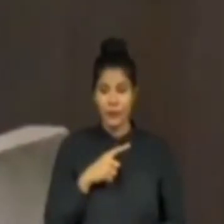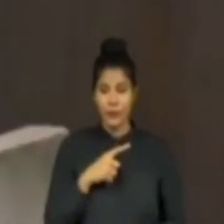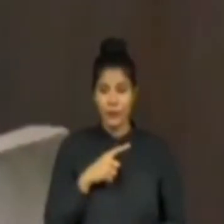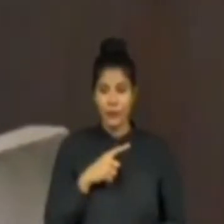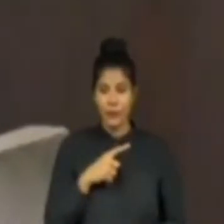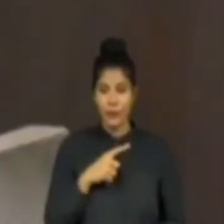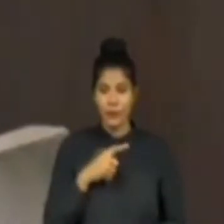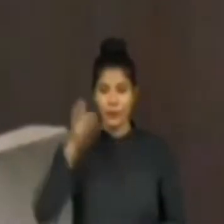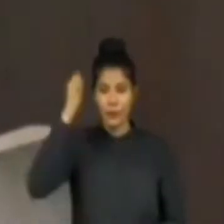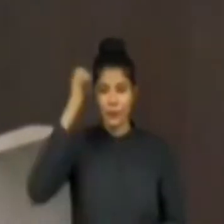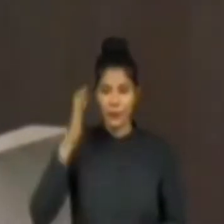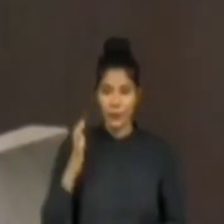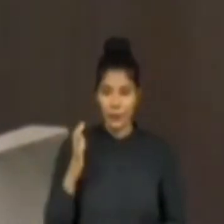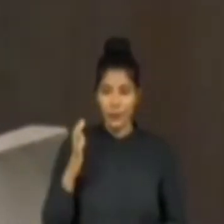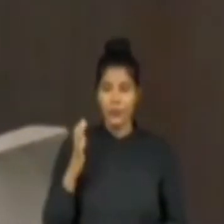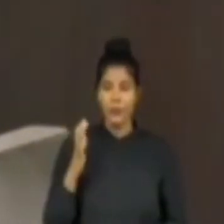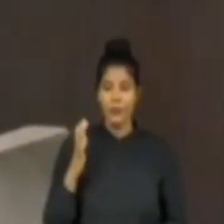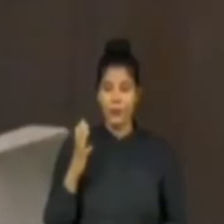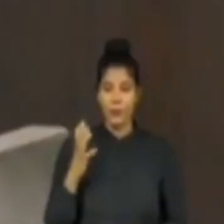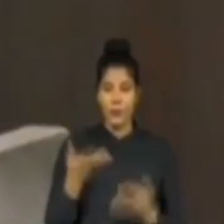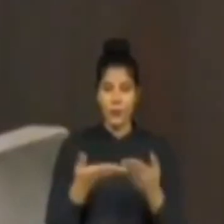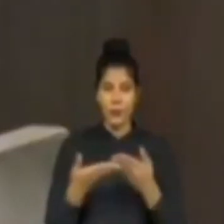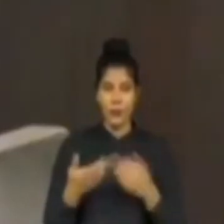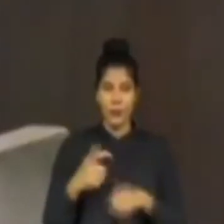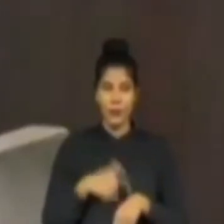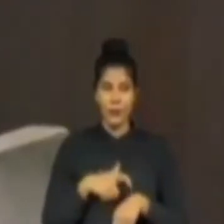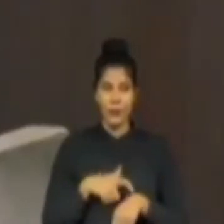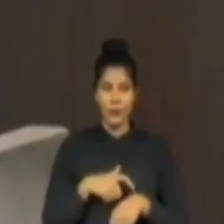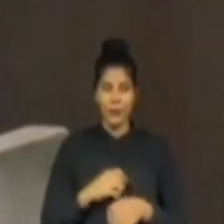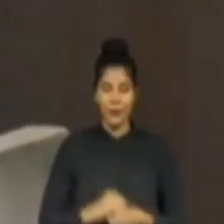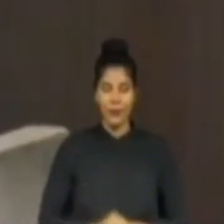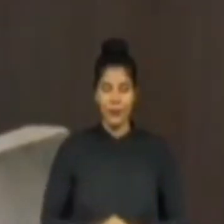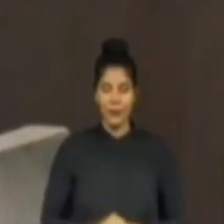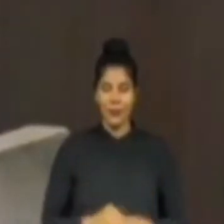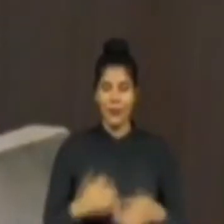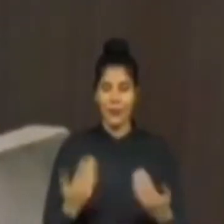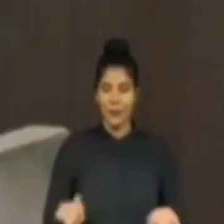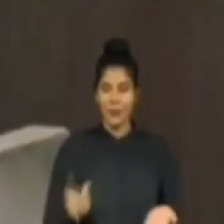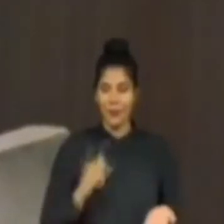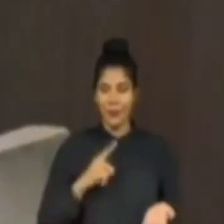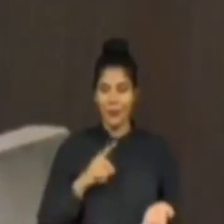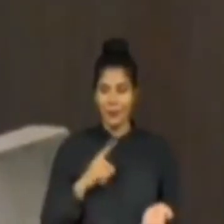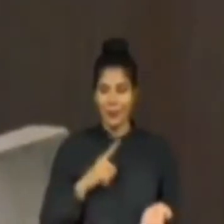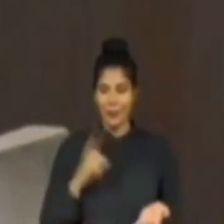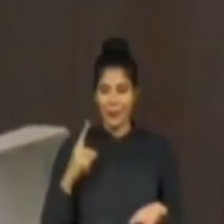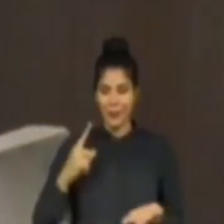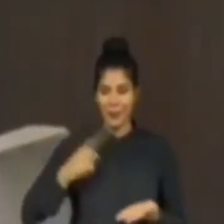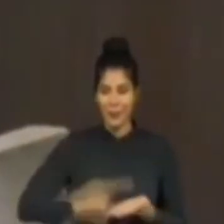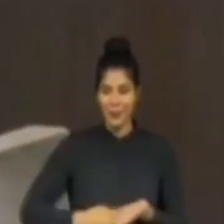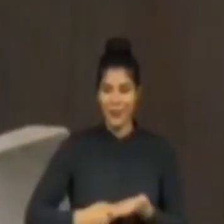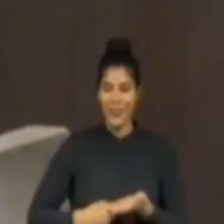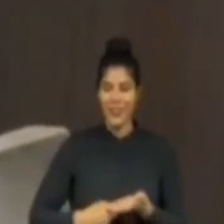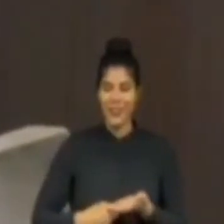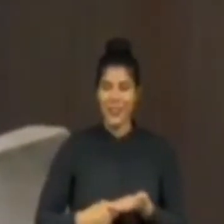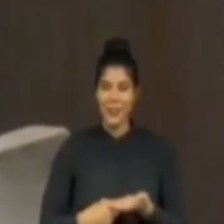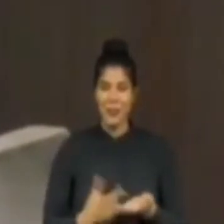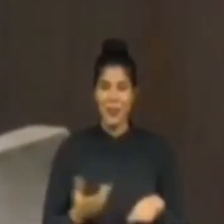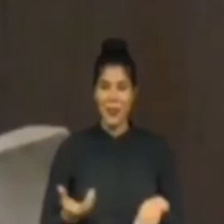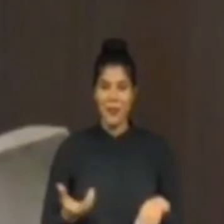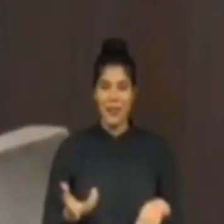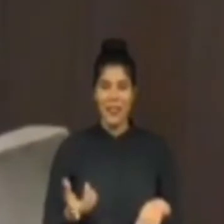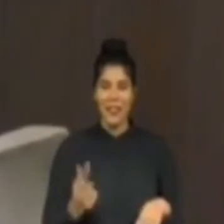interior, conheça as cidades e que é comprometida com aquilo que eu comecei minhas palavras com a educação mais do que